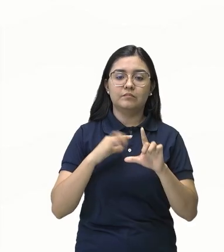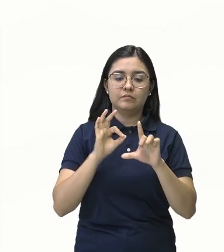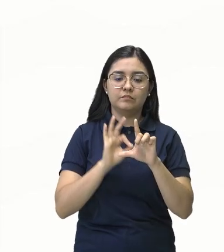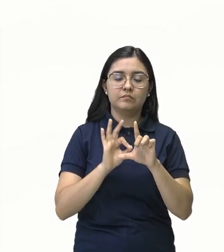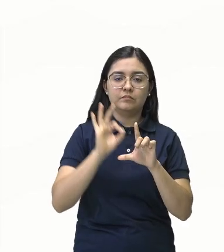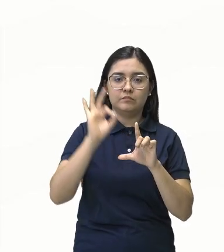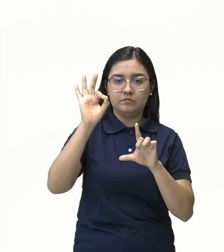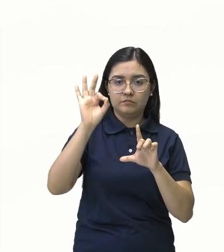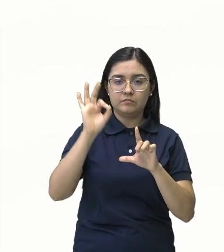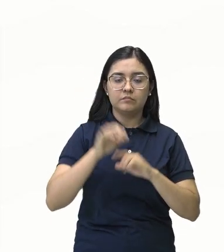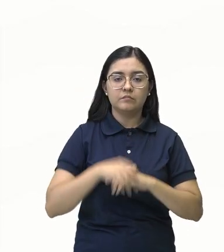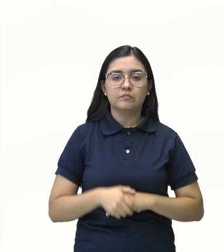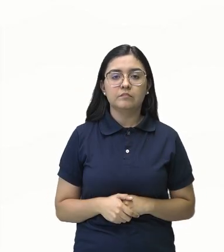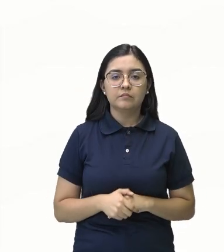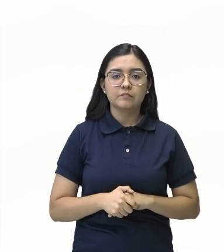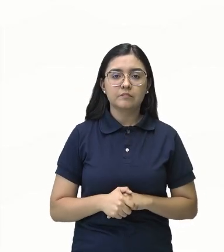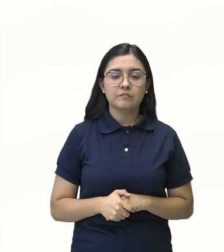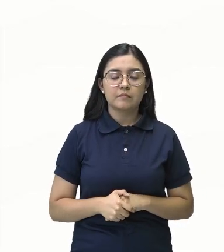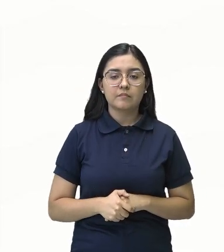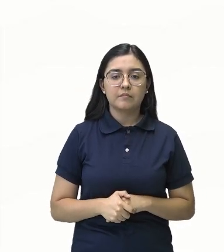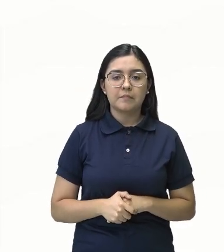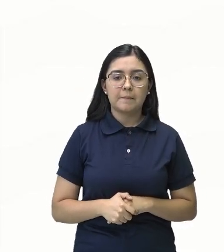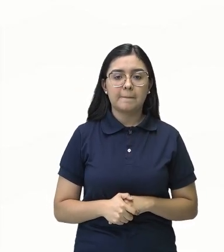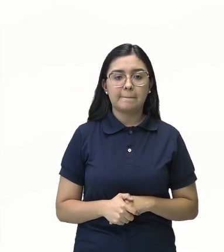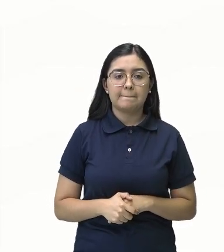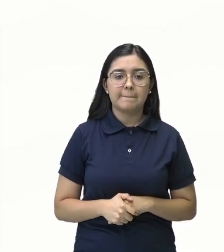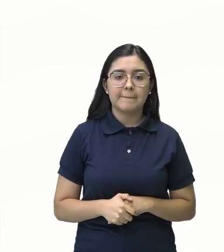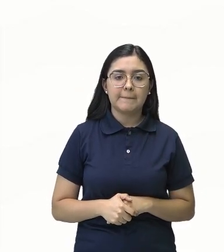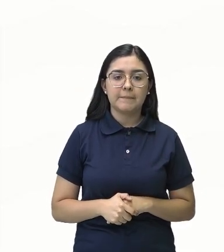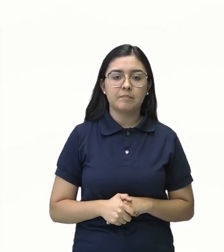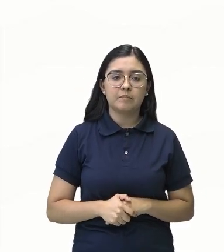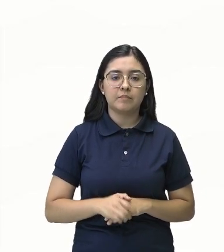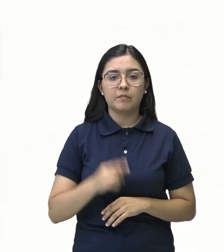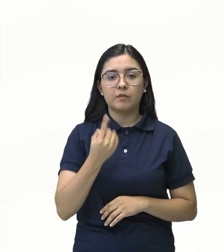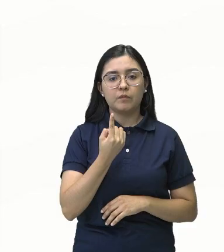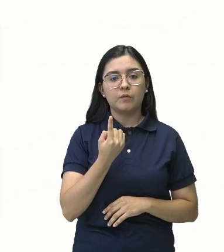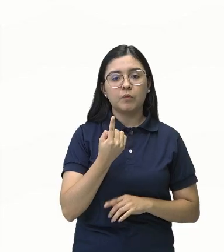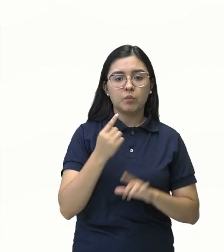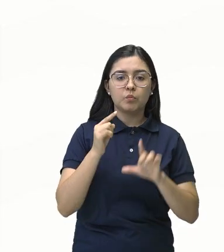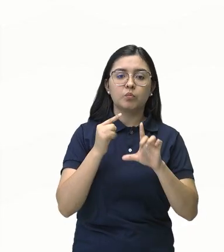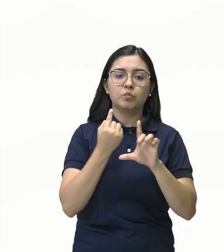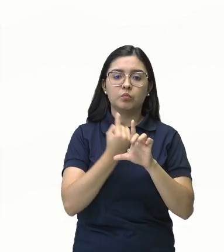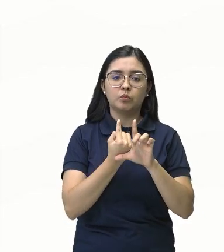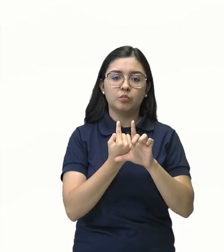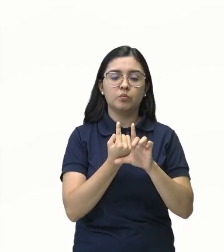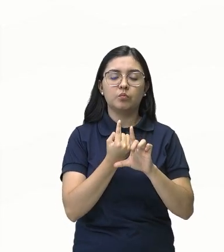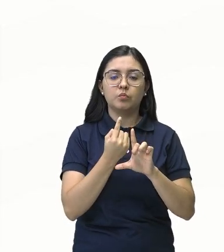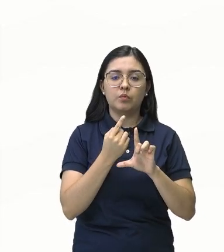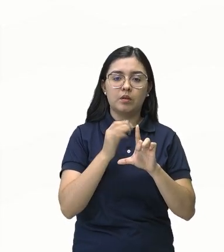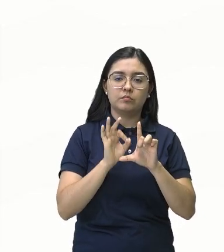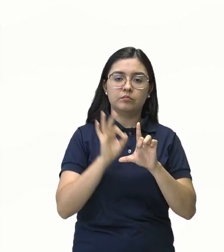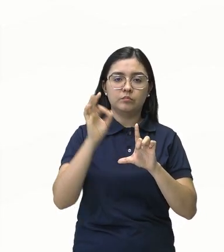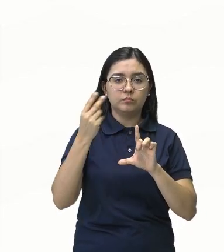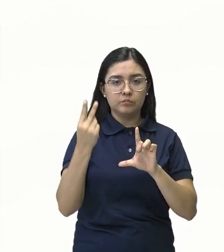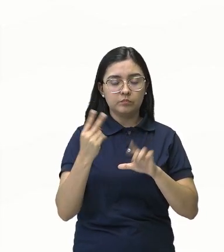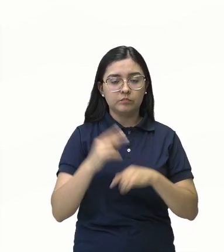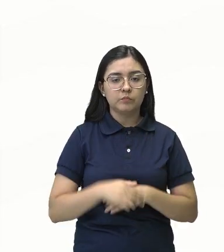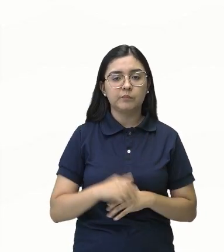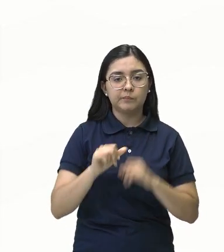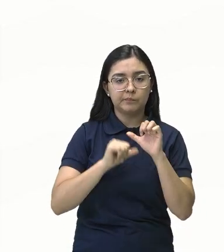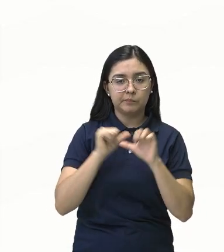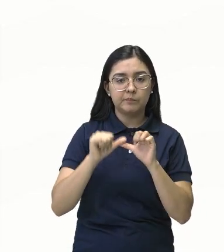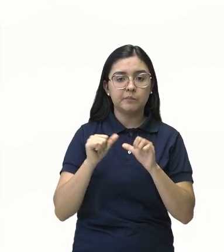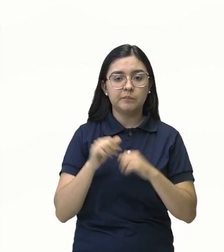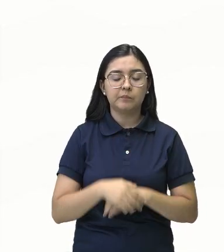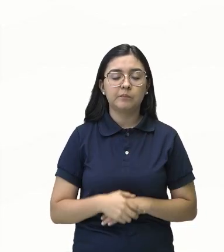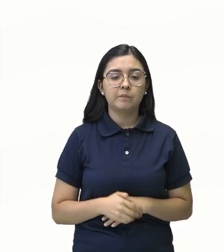a nossa linha, tá bom? Saindo ali de 1, alguma coisa para 2, alguma coisa, quase 3.